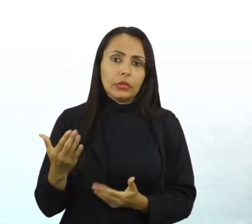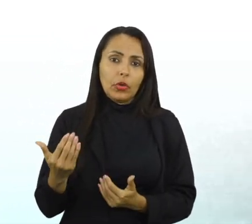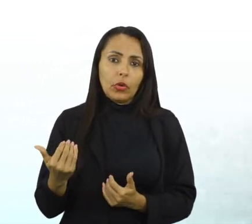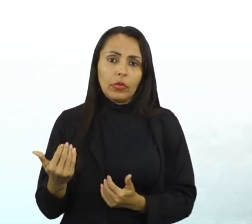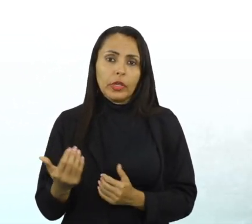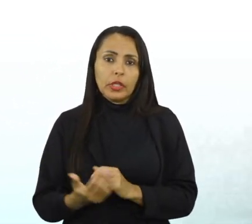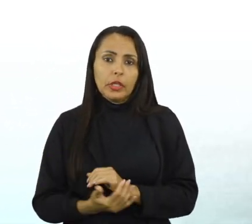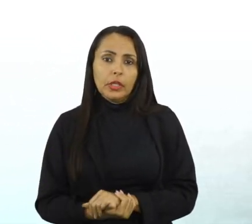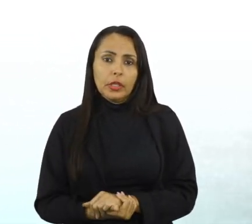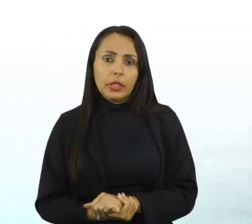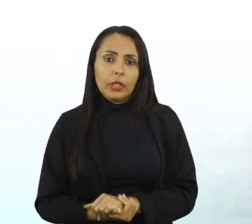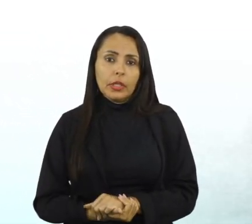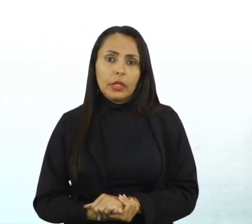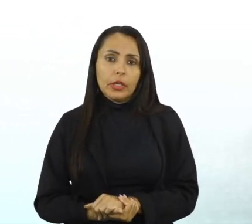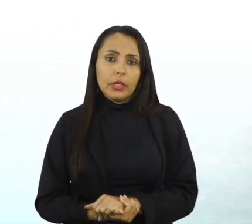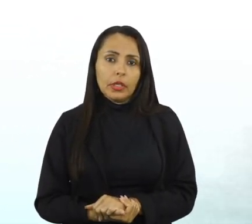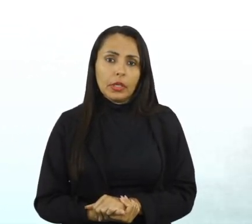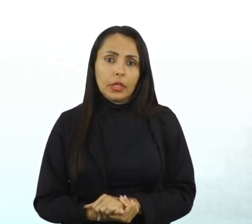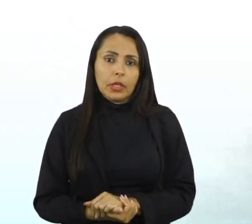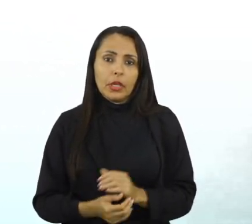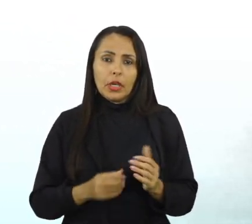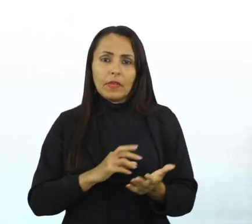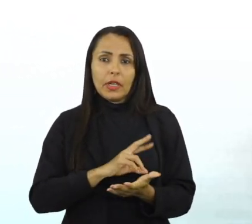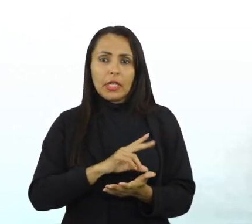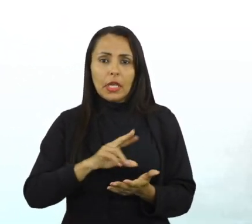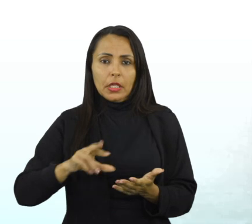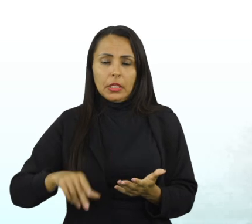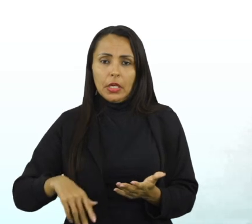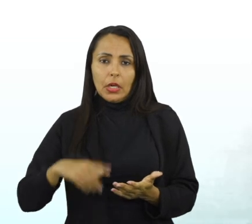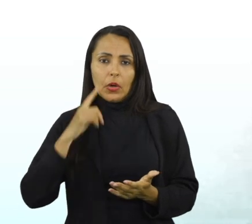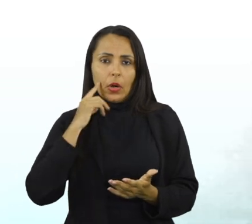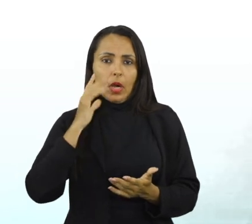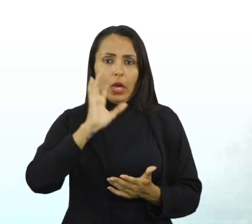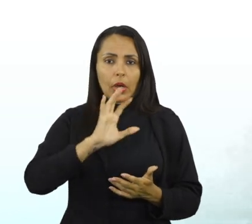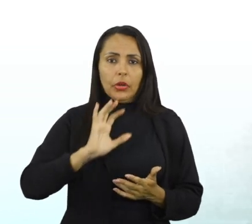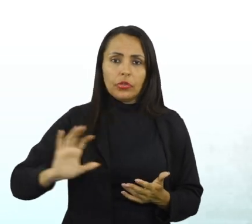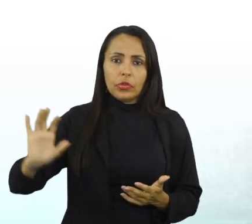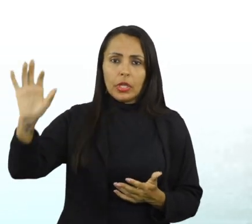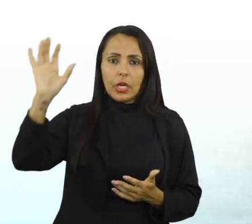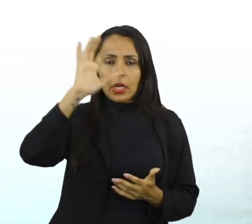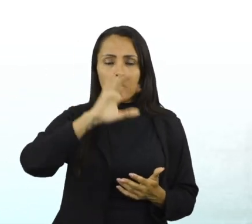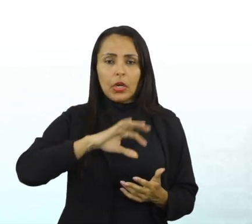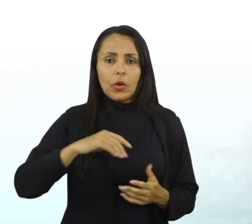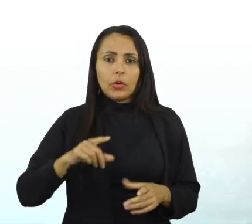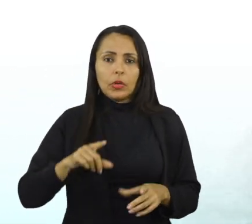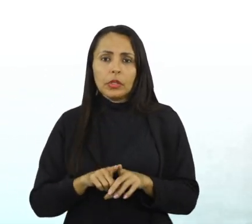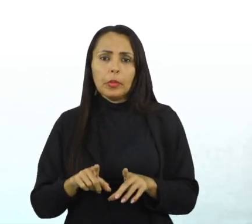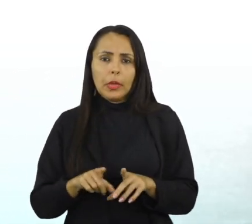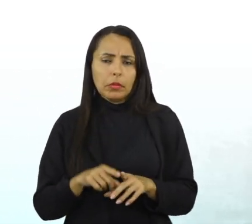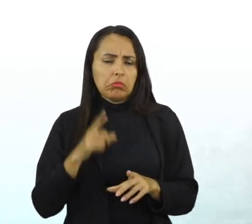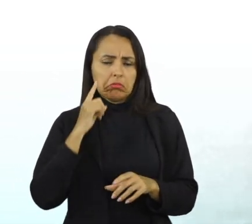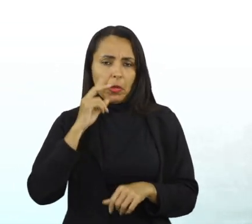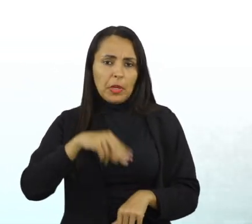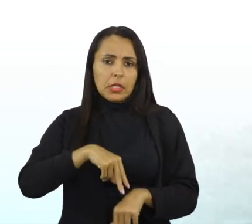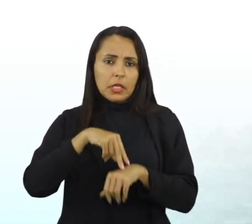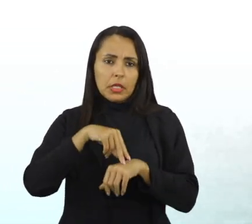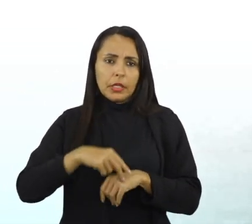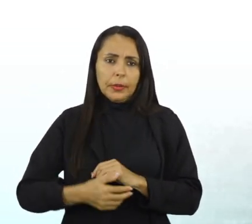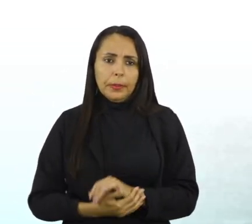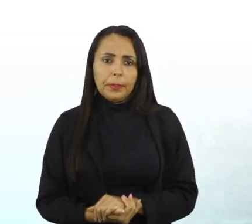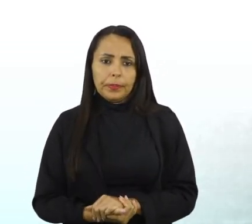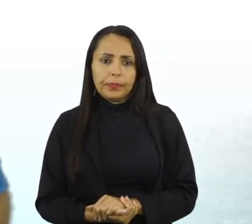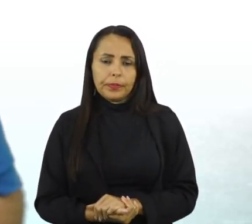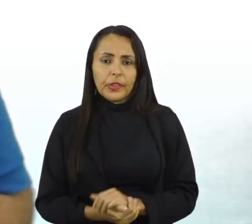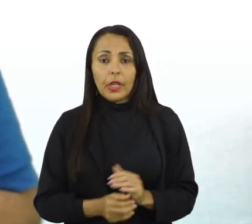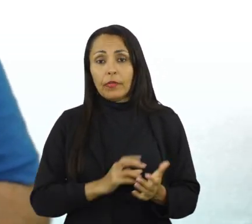jovens de determinada região, aí a variação regional, chamada de geográfica ou de atópica, está presente